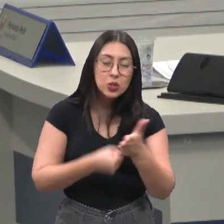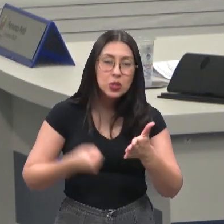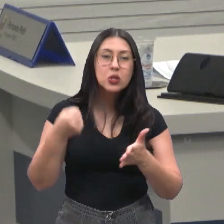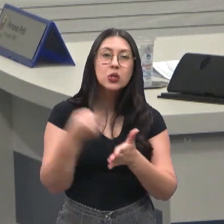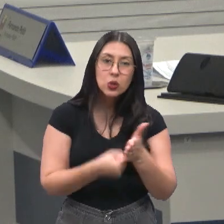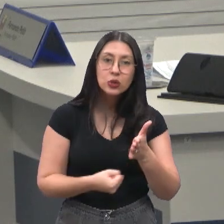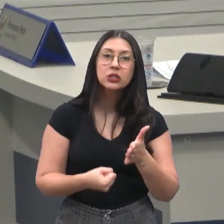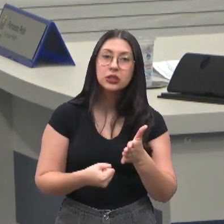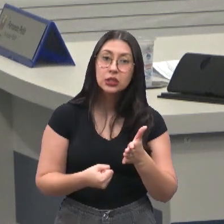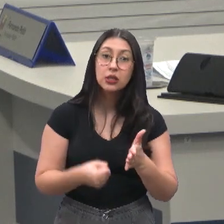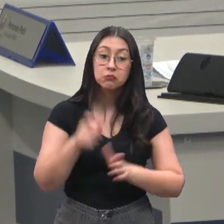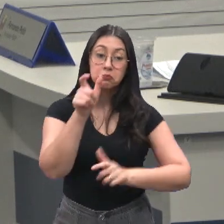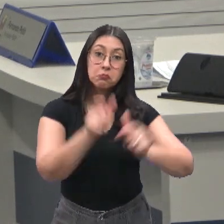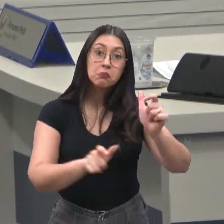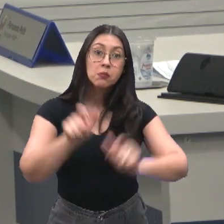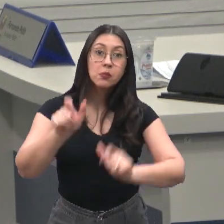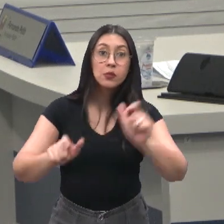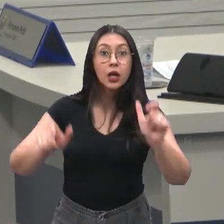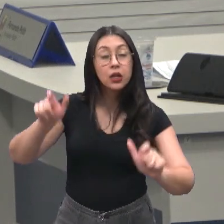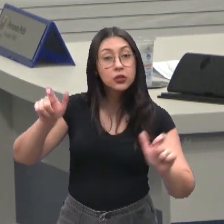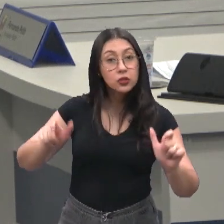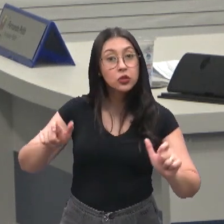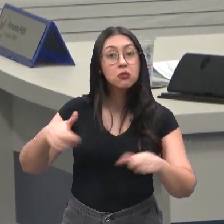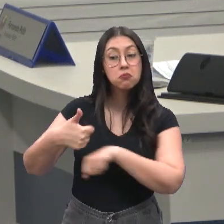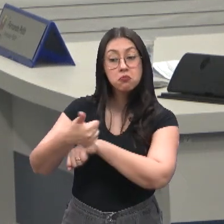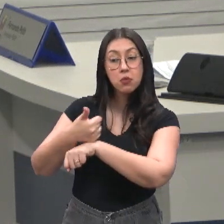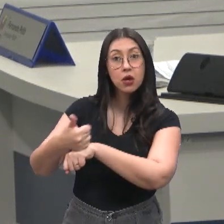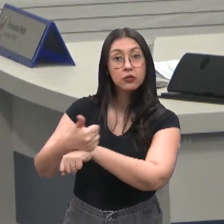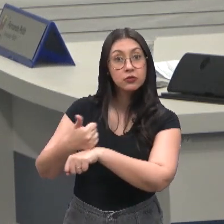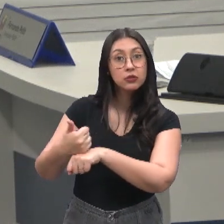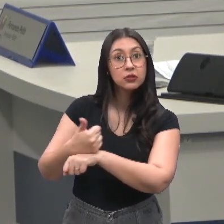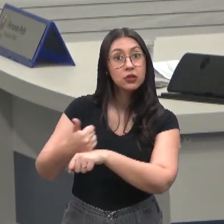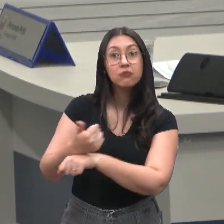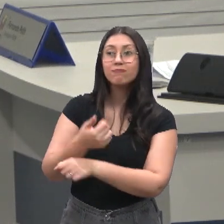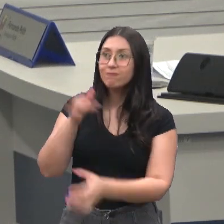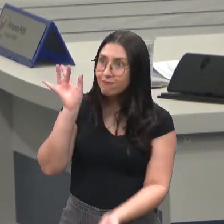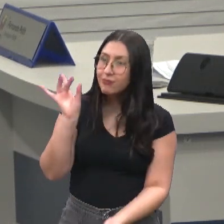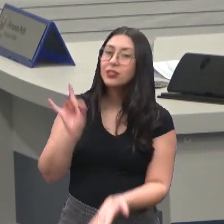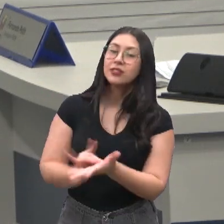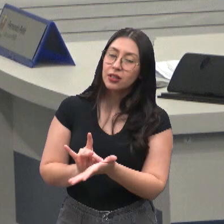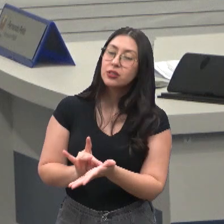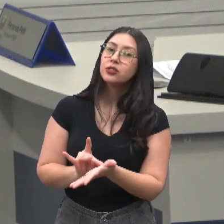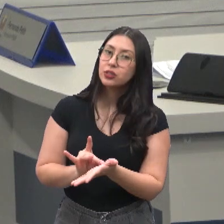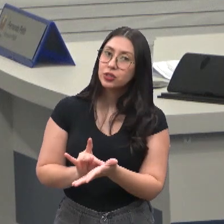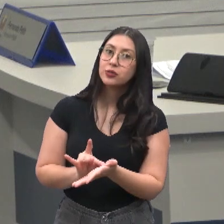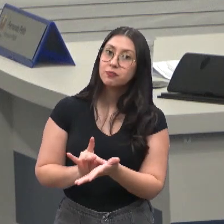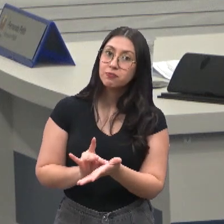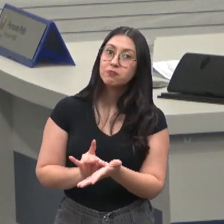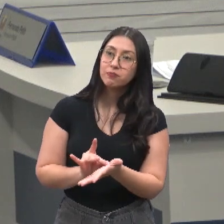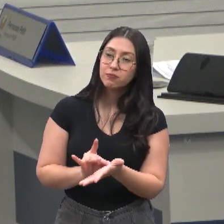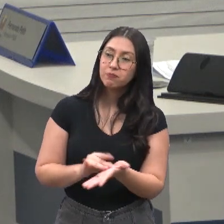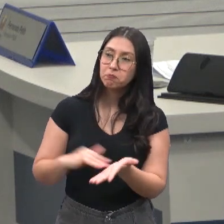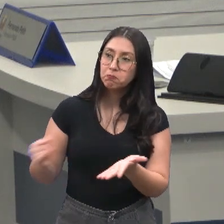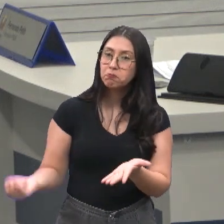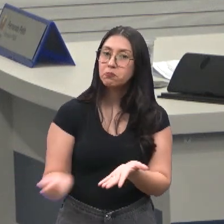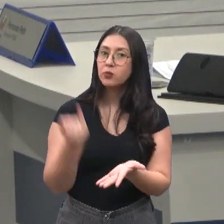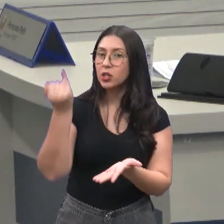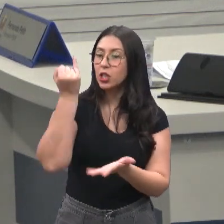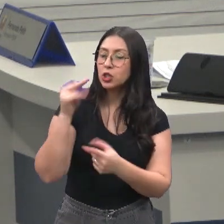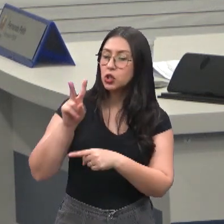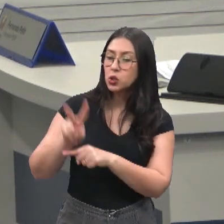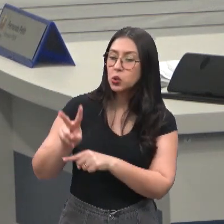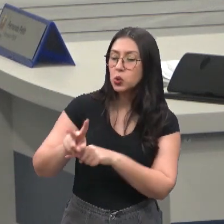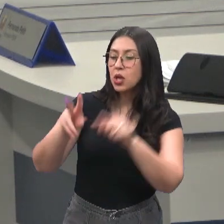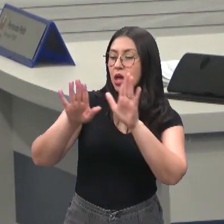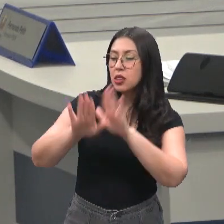escolares, aquela profissão que realmente já toma conta das nossas crianças, desde quando sai de casa até a hora